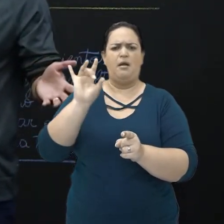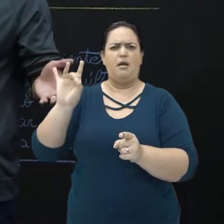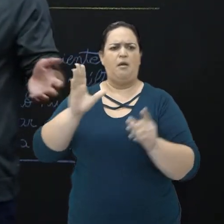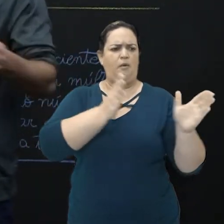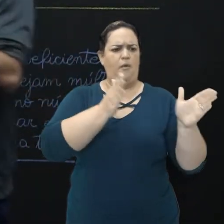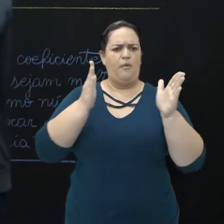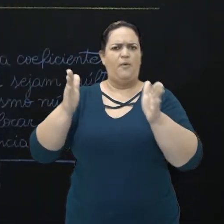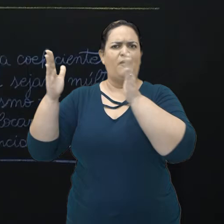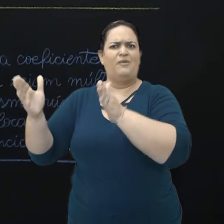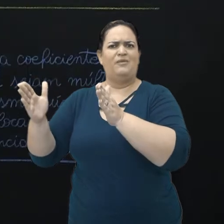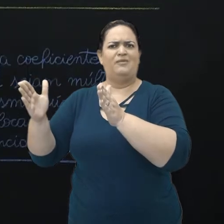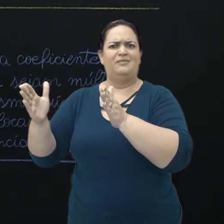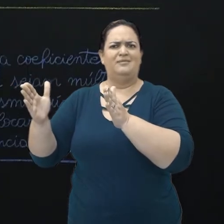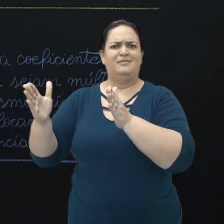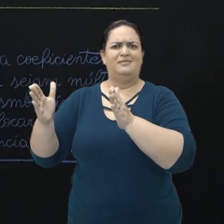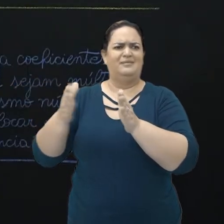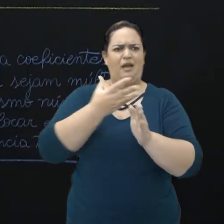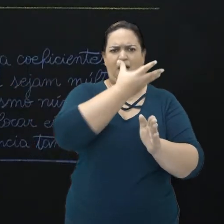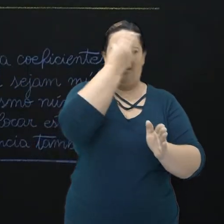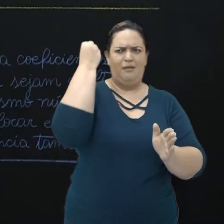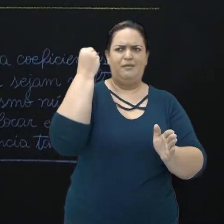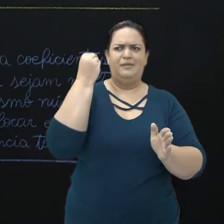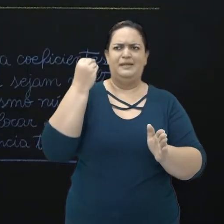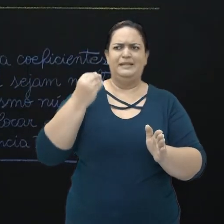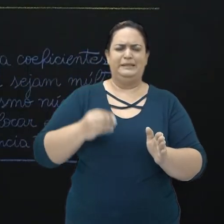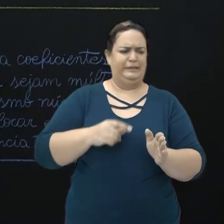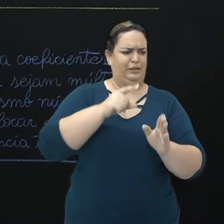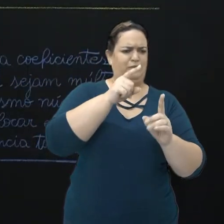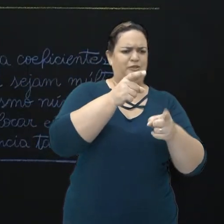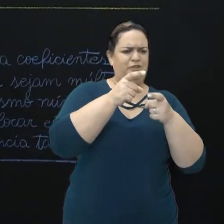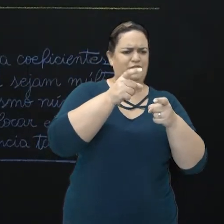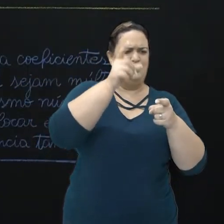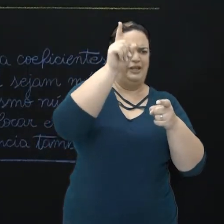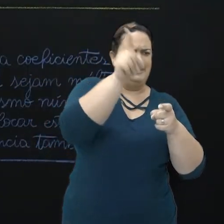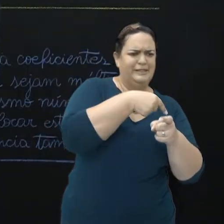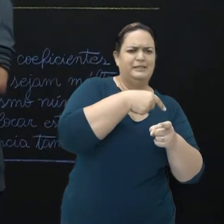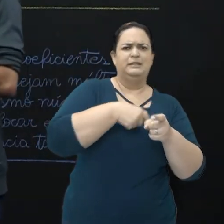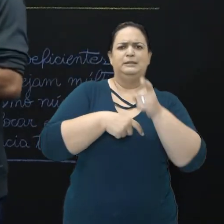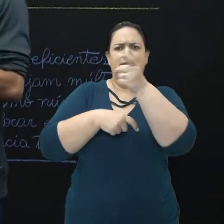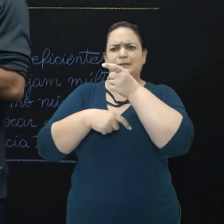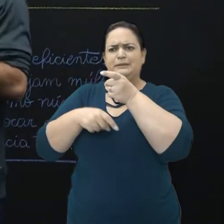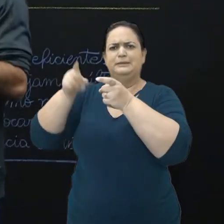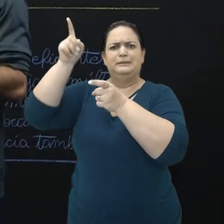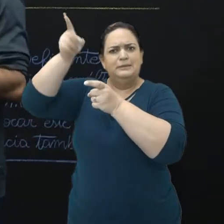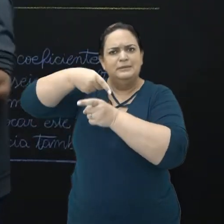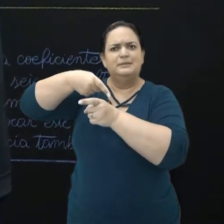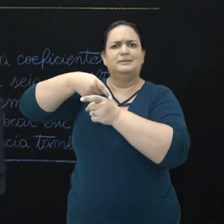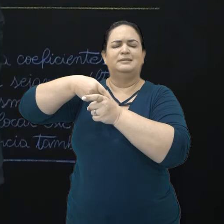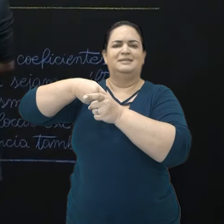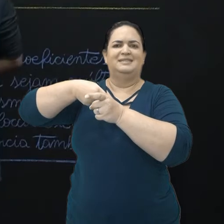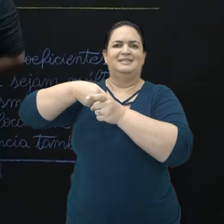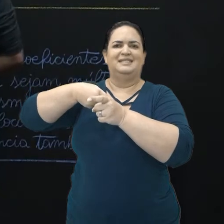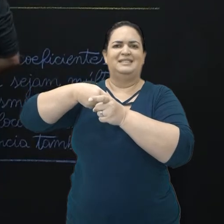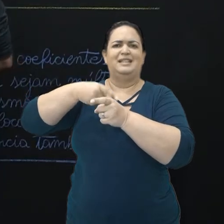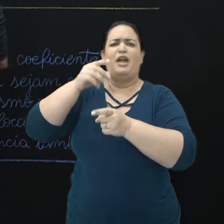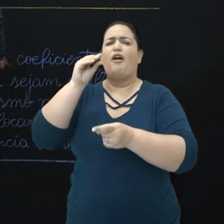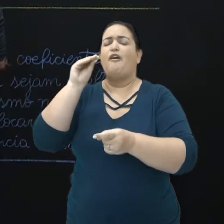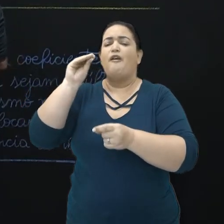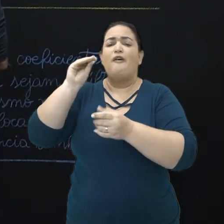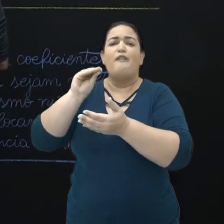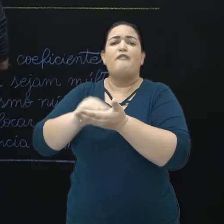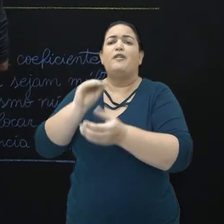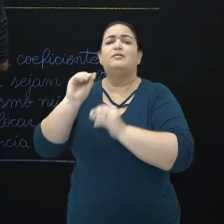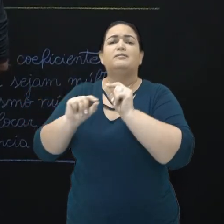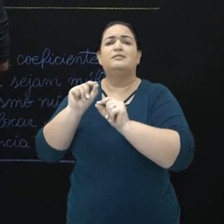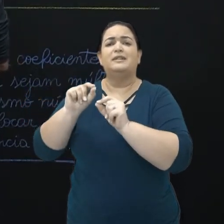algébrica inicial. Sendo assim, olha lá, eu tiro esse x e tiro esse x. O que vai me sobrar? Vai me